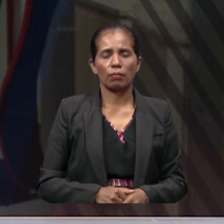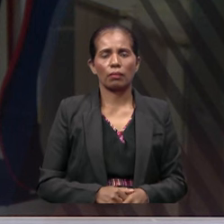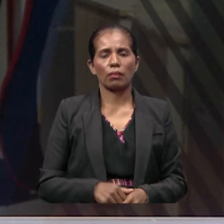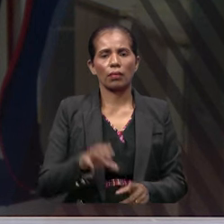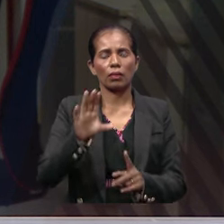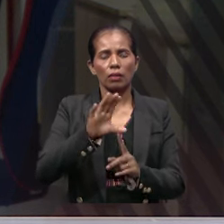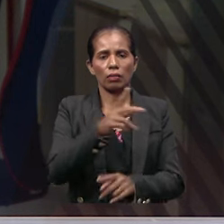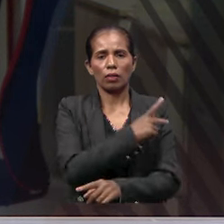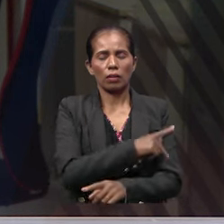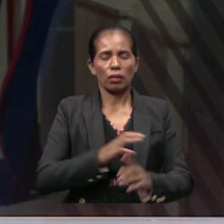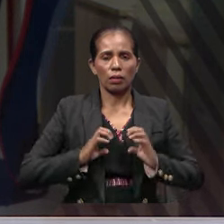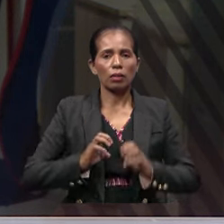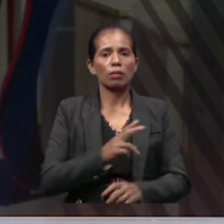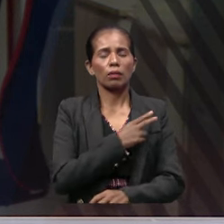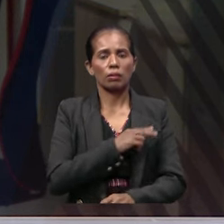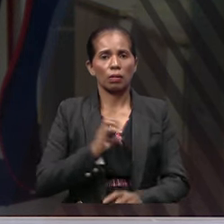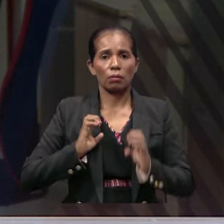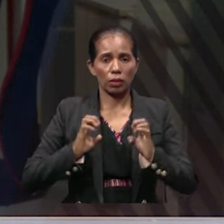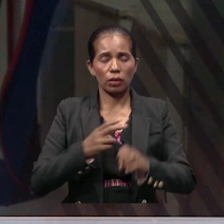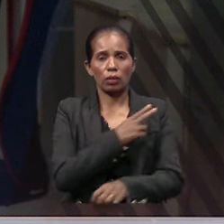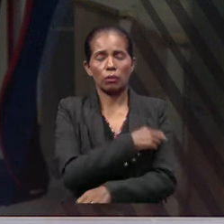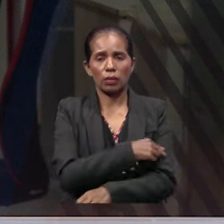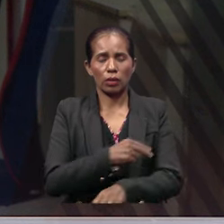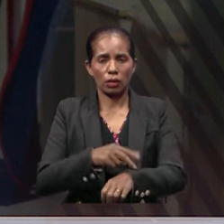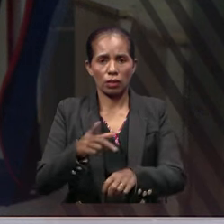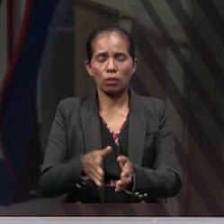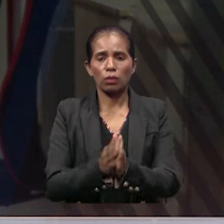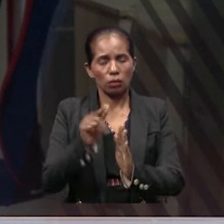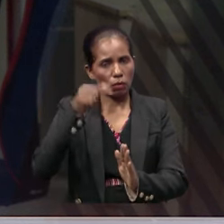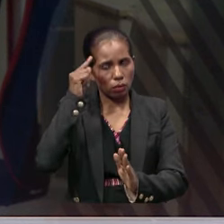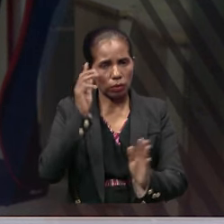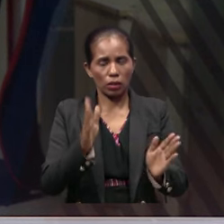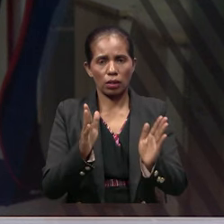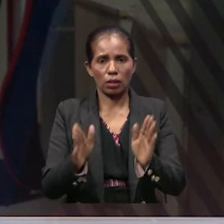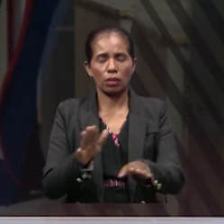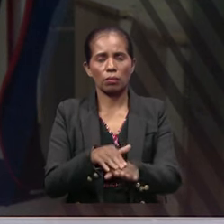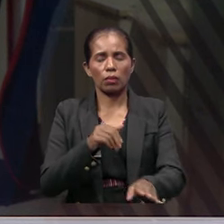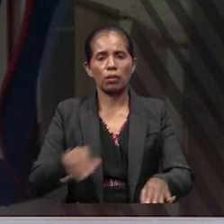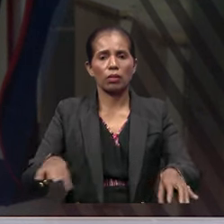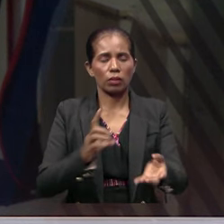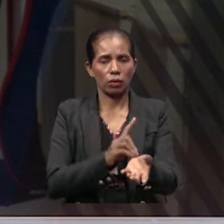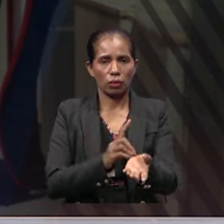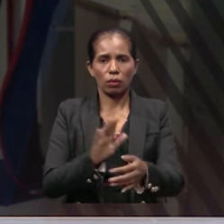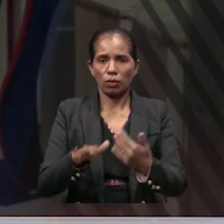CF Clínicas Emergência Hospital Nacional, o seu governo atua acelera o processo de recrutamento para médico Cira.